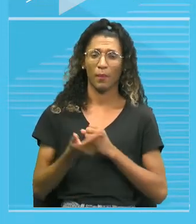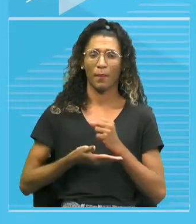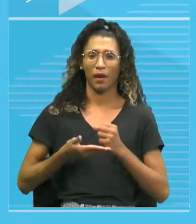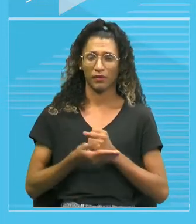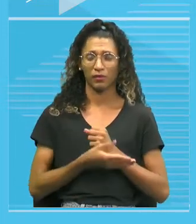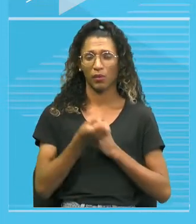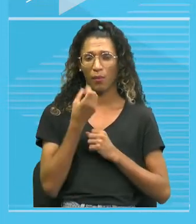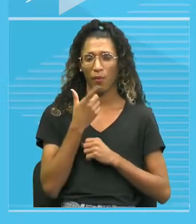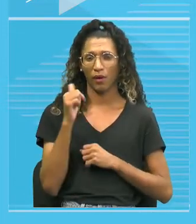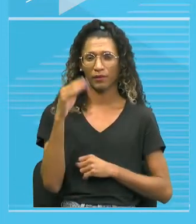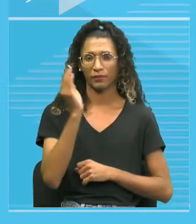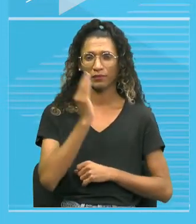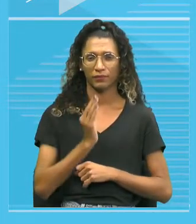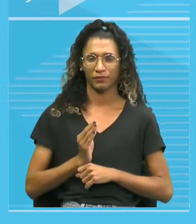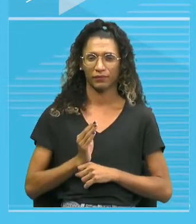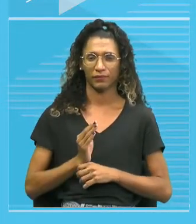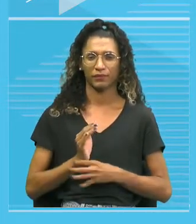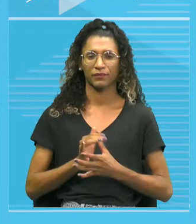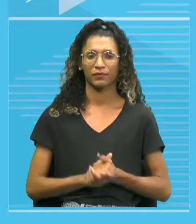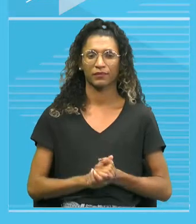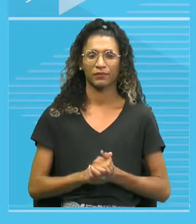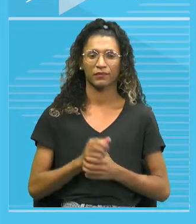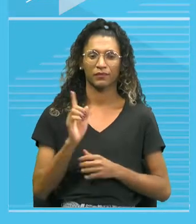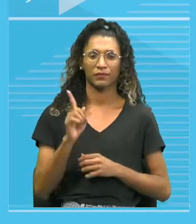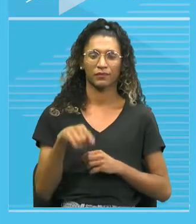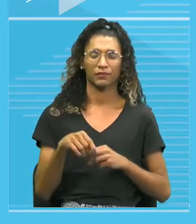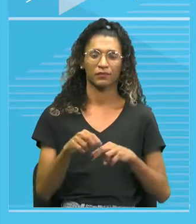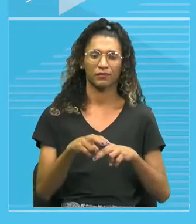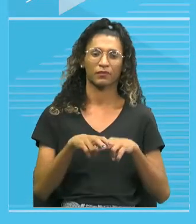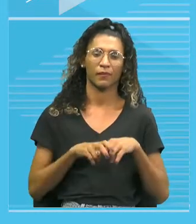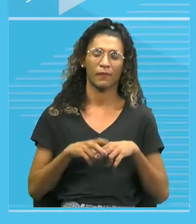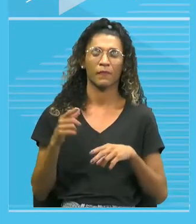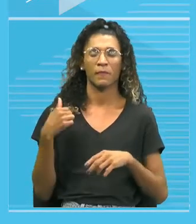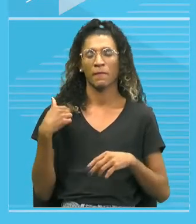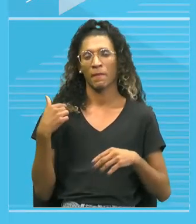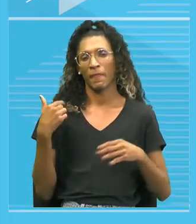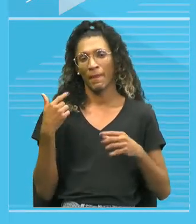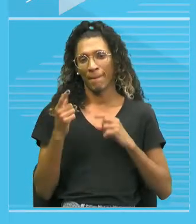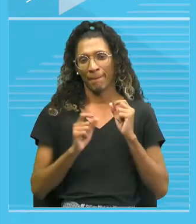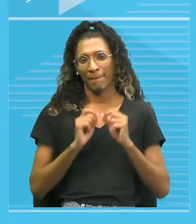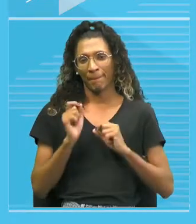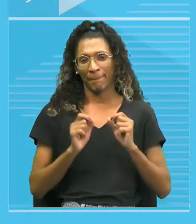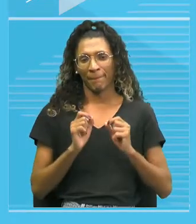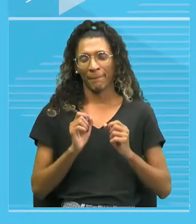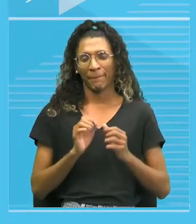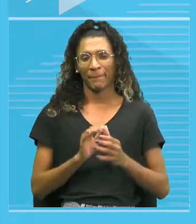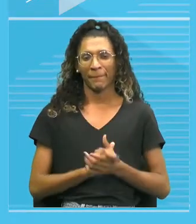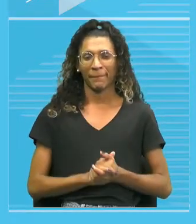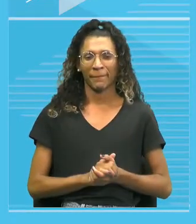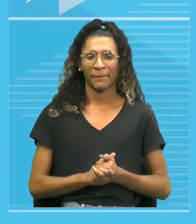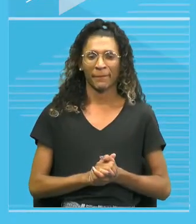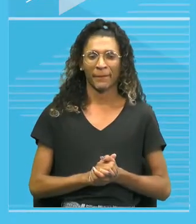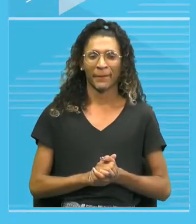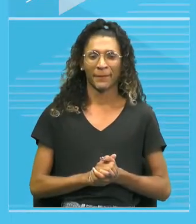Brasil, faz com que a gente acabe, muitas vezes,